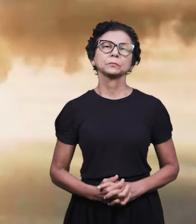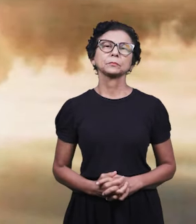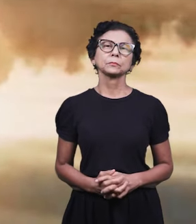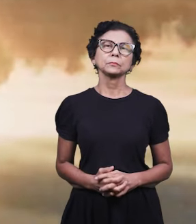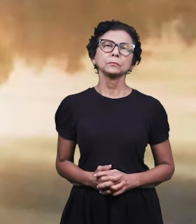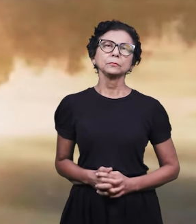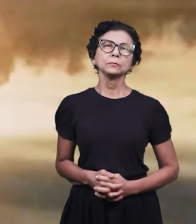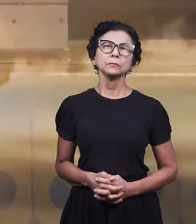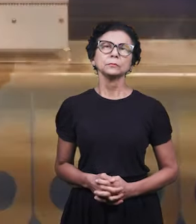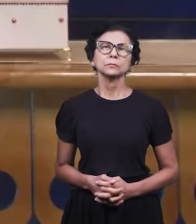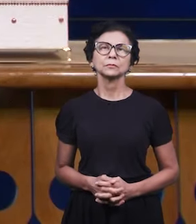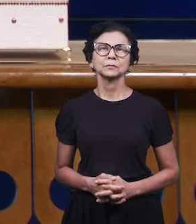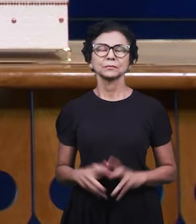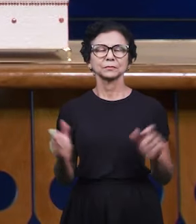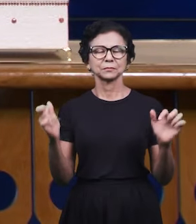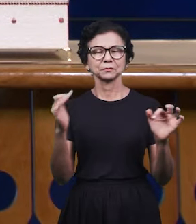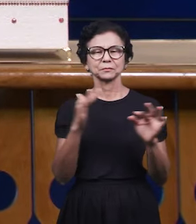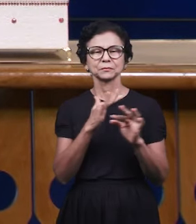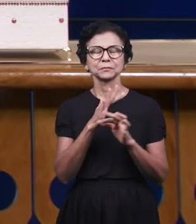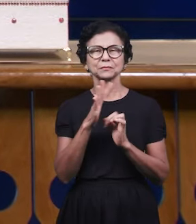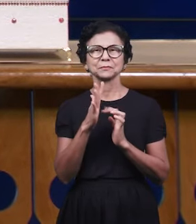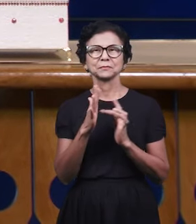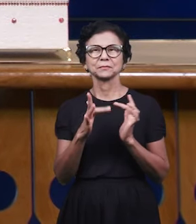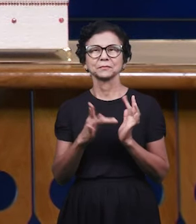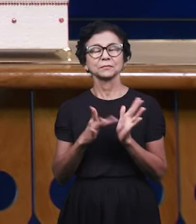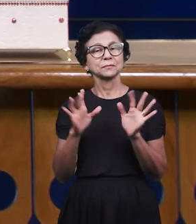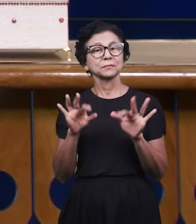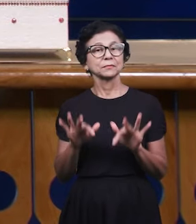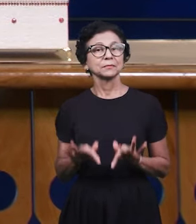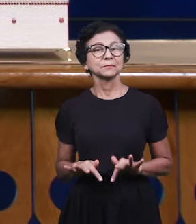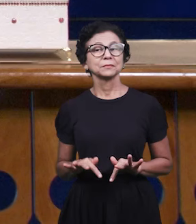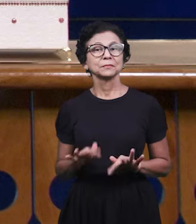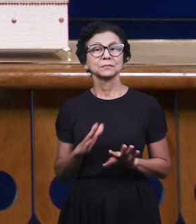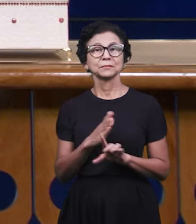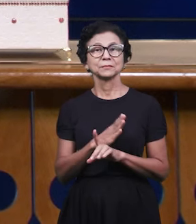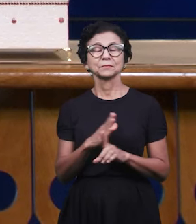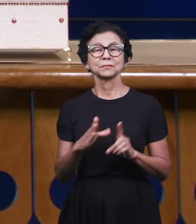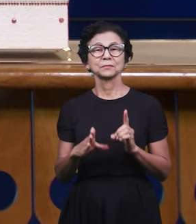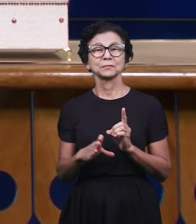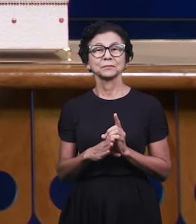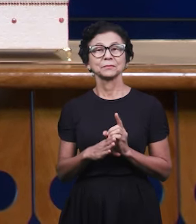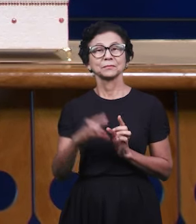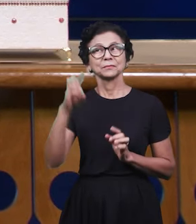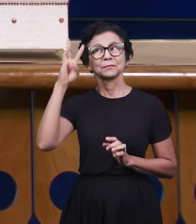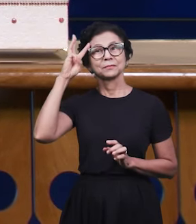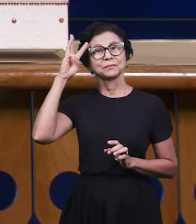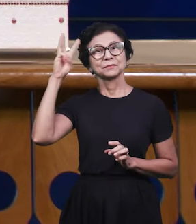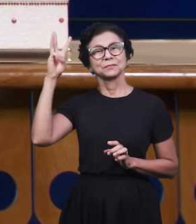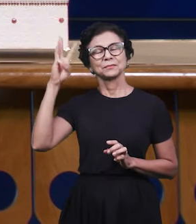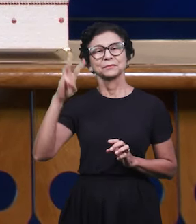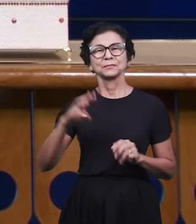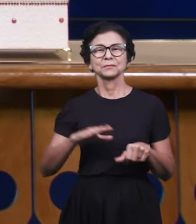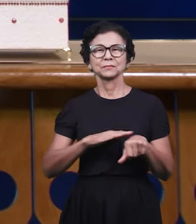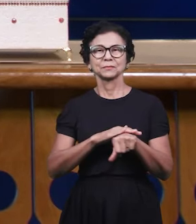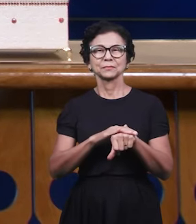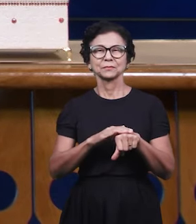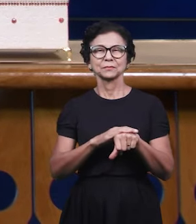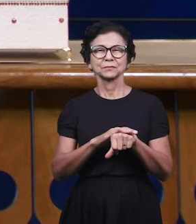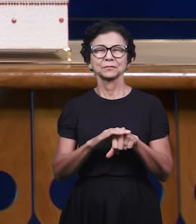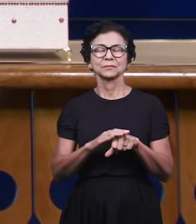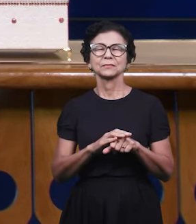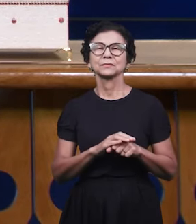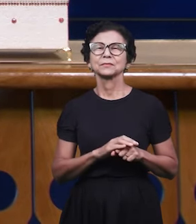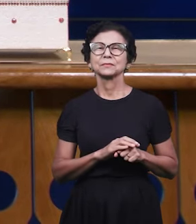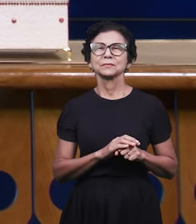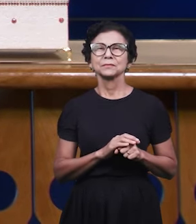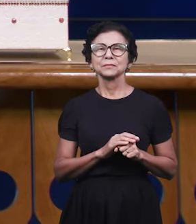clamar. Glória a Jesus! Chegamos ao final, então, do culto da terça-feira, do programa Conversas Bíblicas, desse